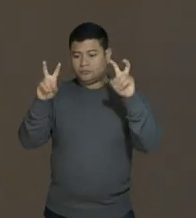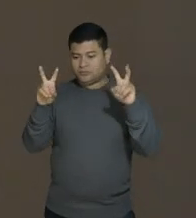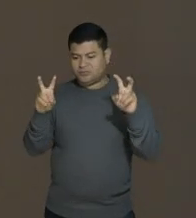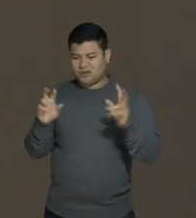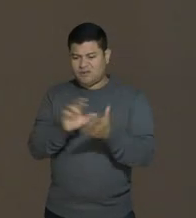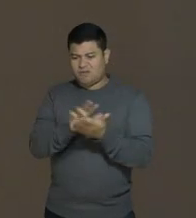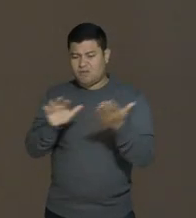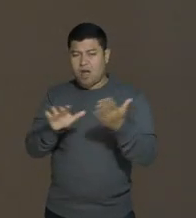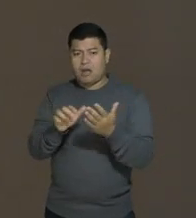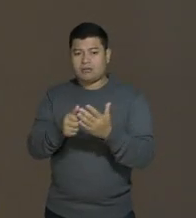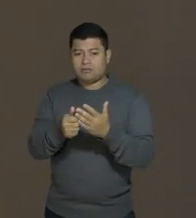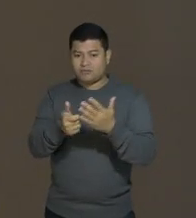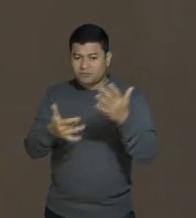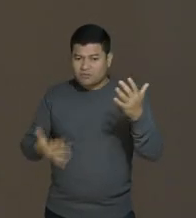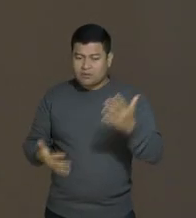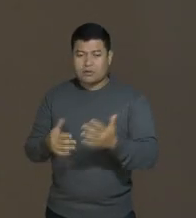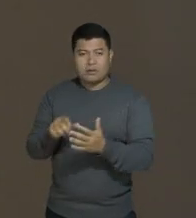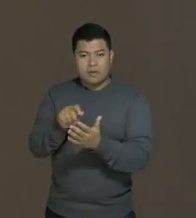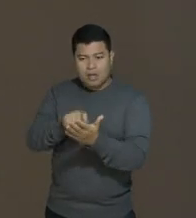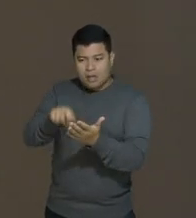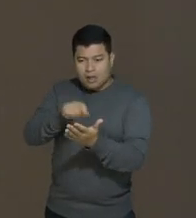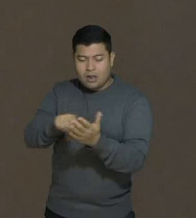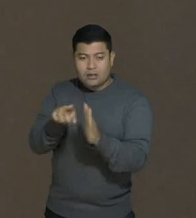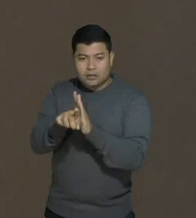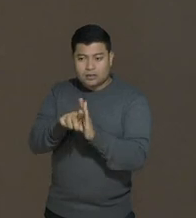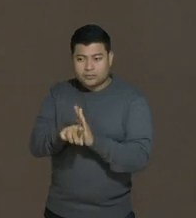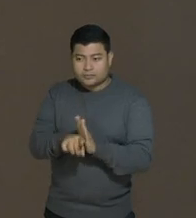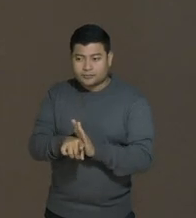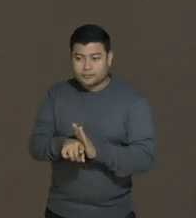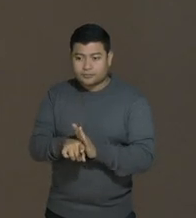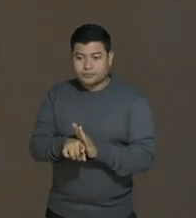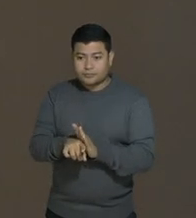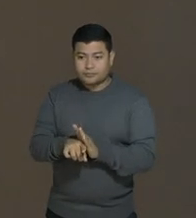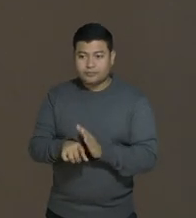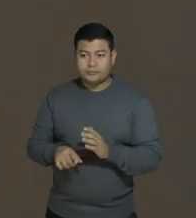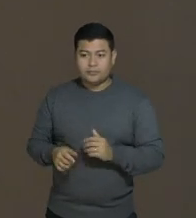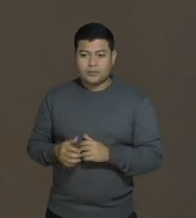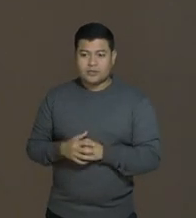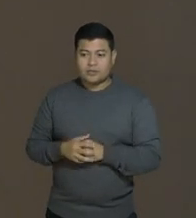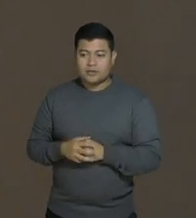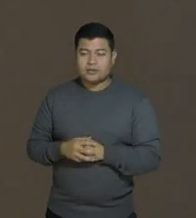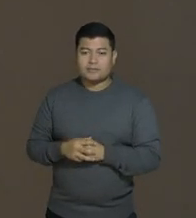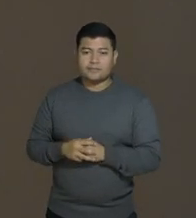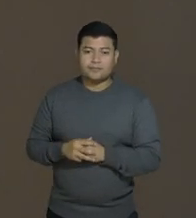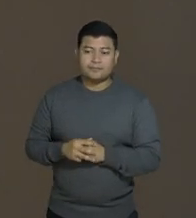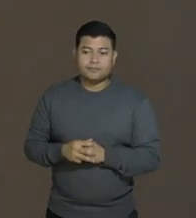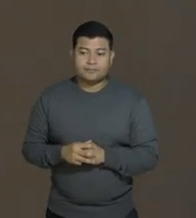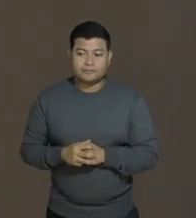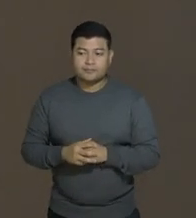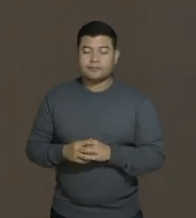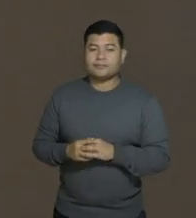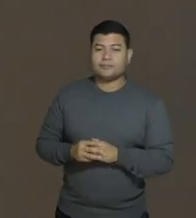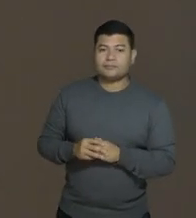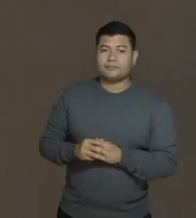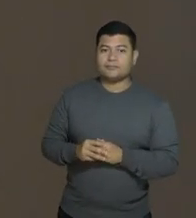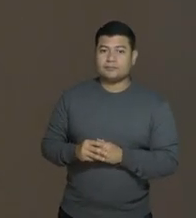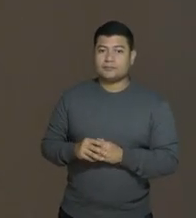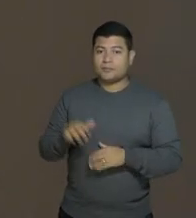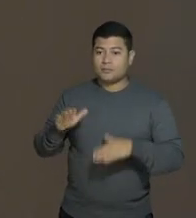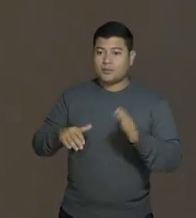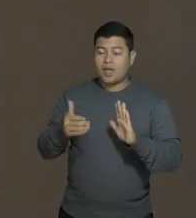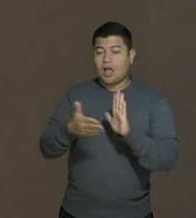trabalhos científicos, milhares. Entendeu? Tanto é que eles já estão indo para... Tem toda uma parte genética estudada, já tem